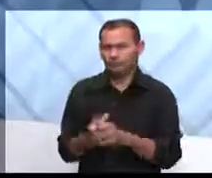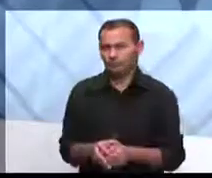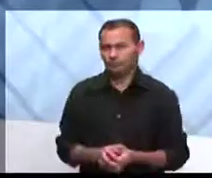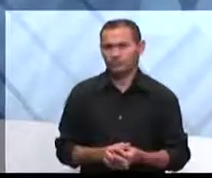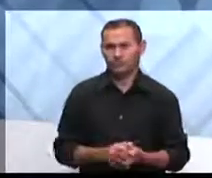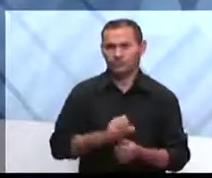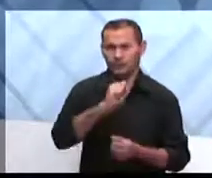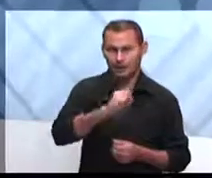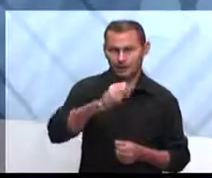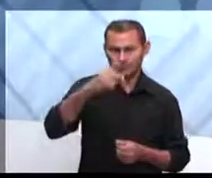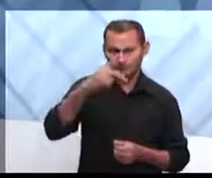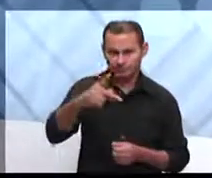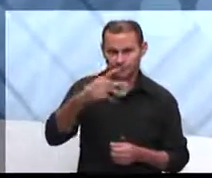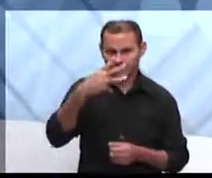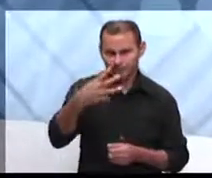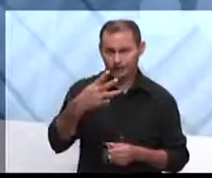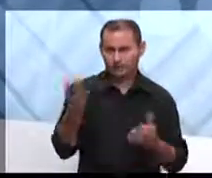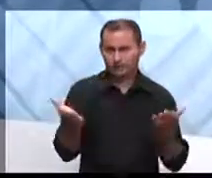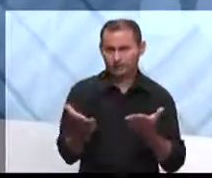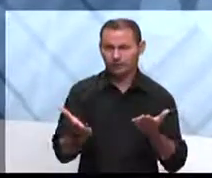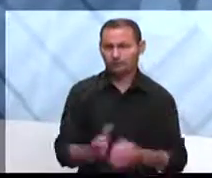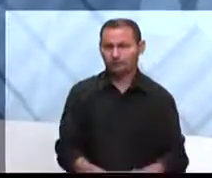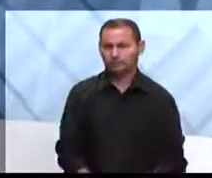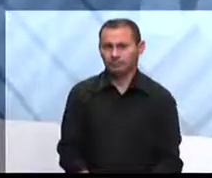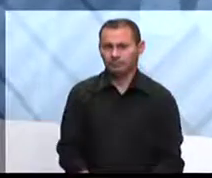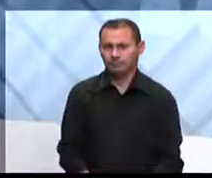situação problema número 3. Vamos lá?